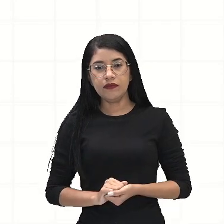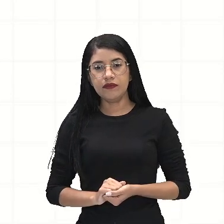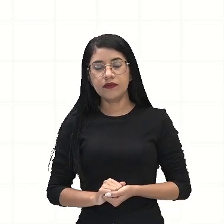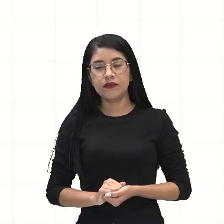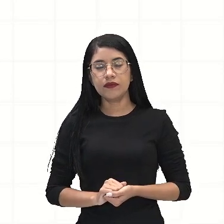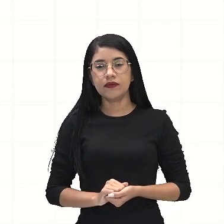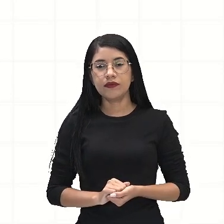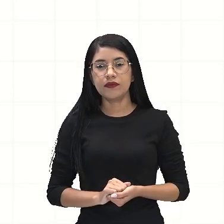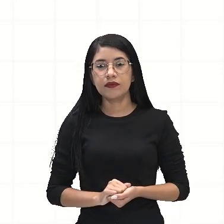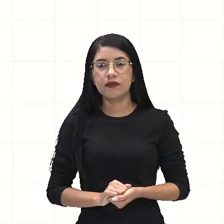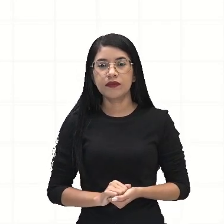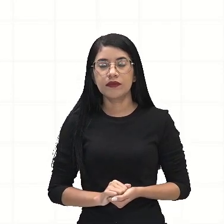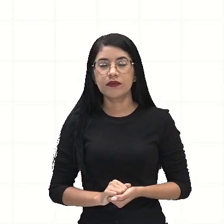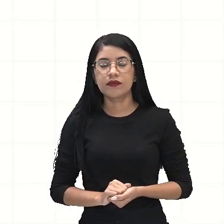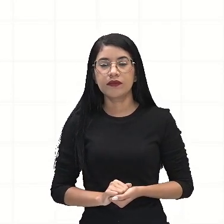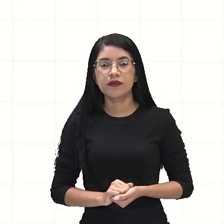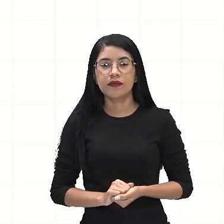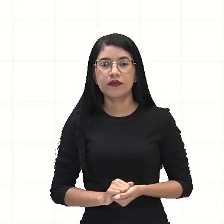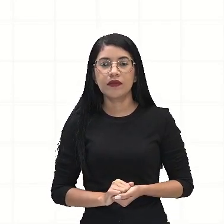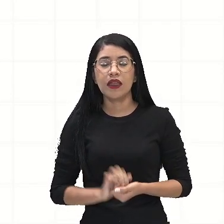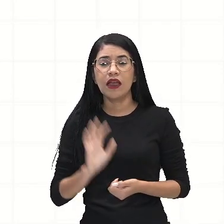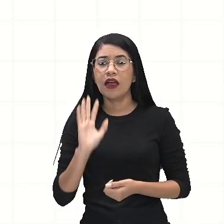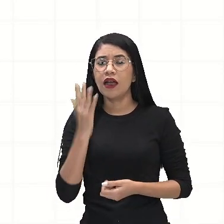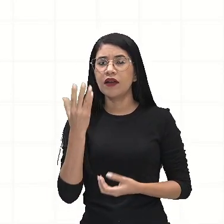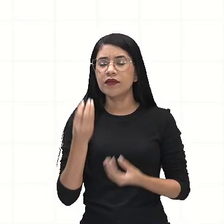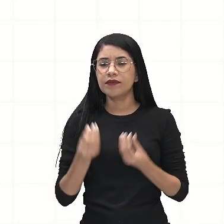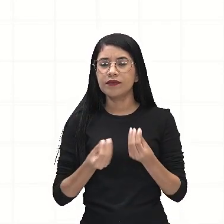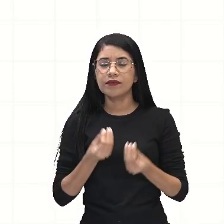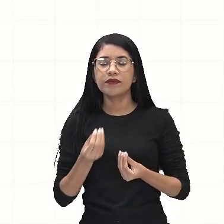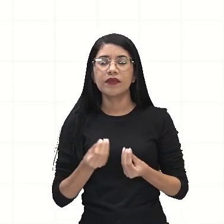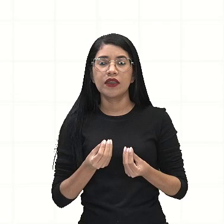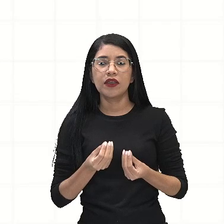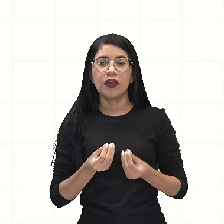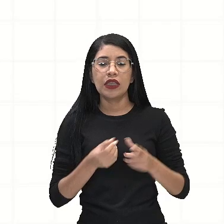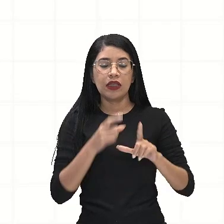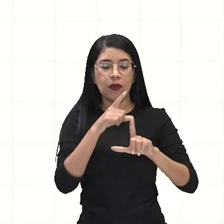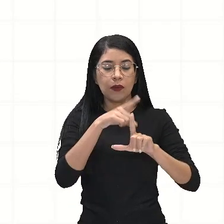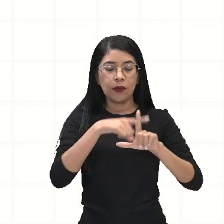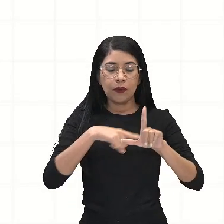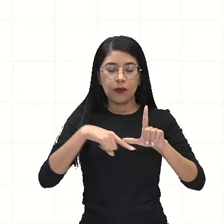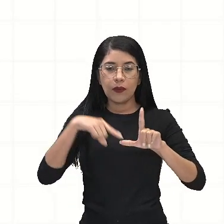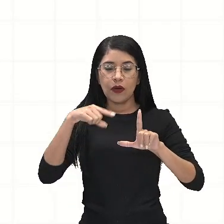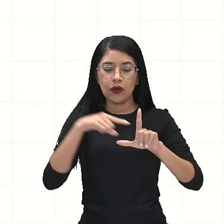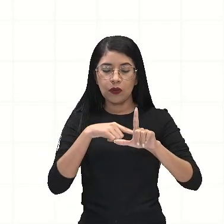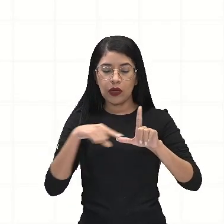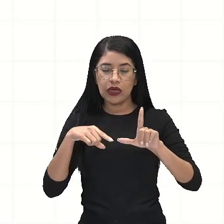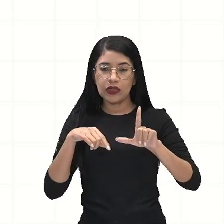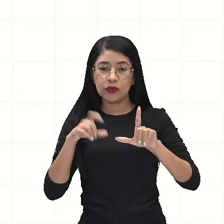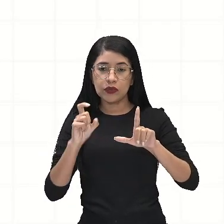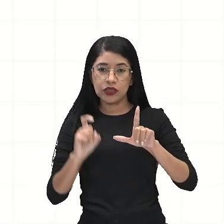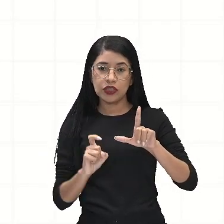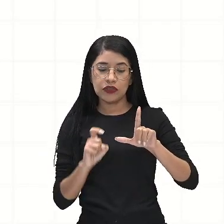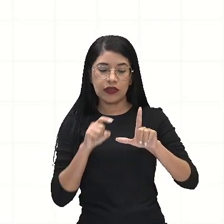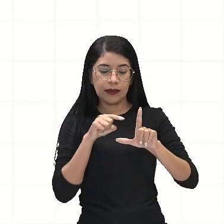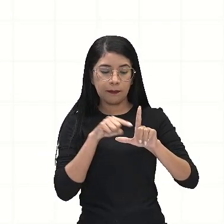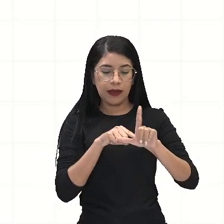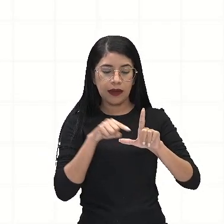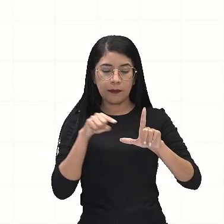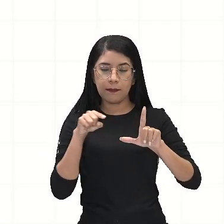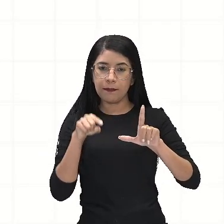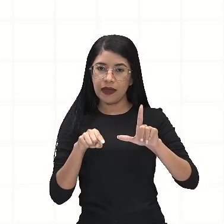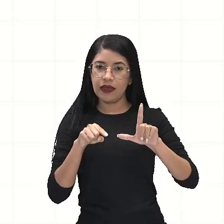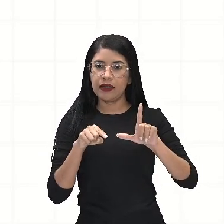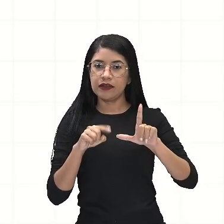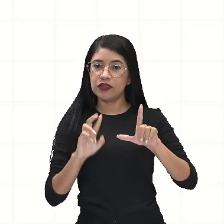O que isso acontece? Acontece que o eixo x vai ser cortado em 2 pontos diferentes. Então,